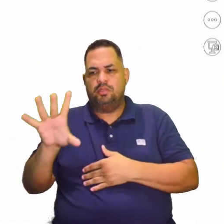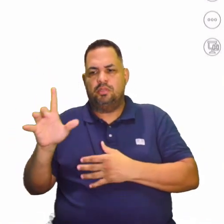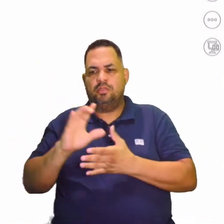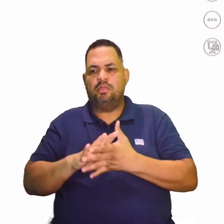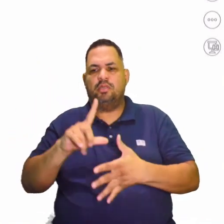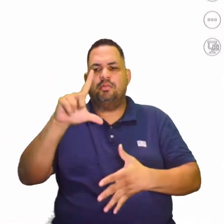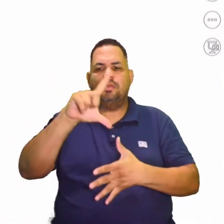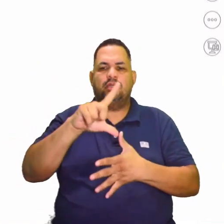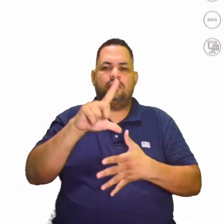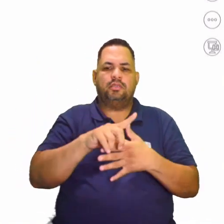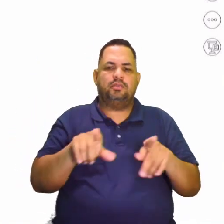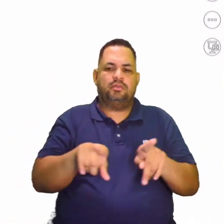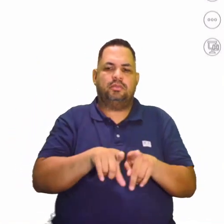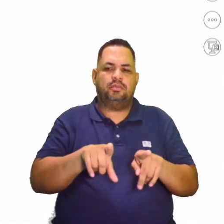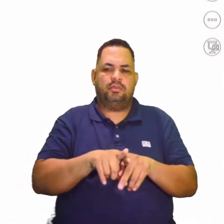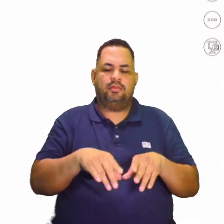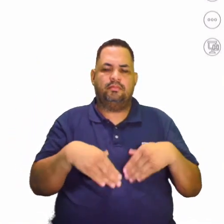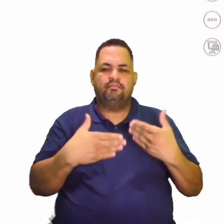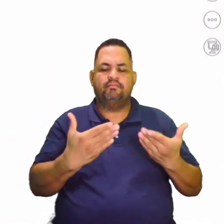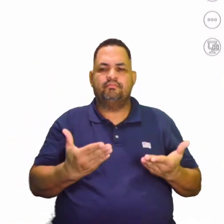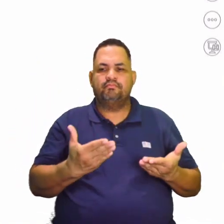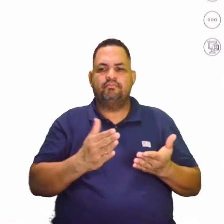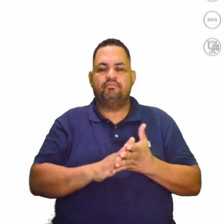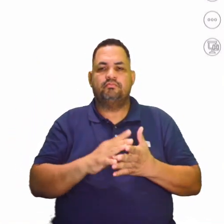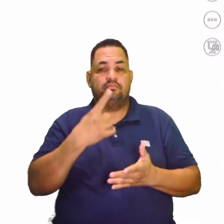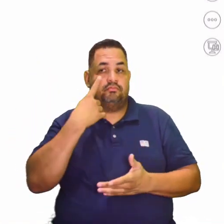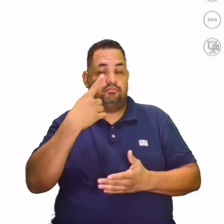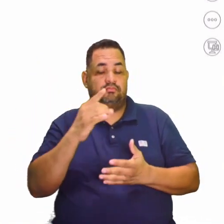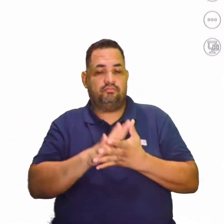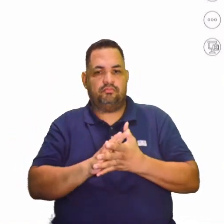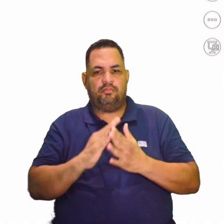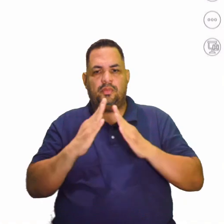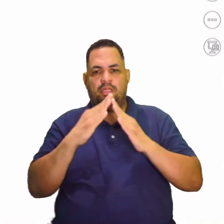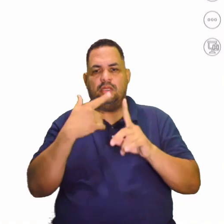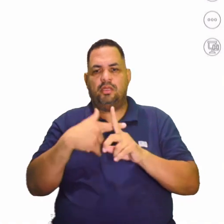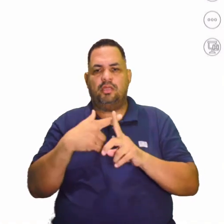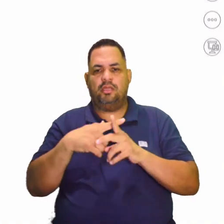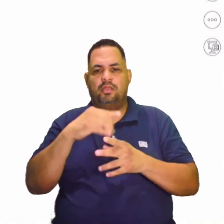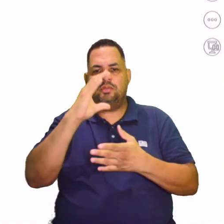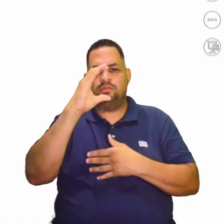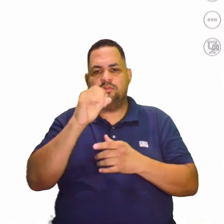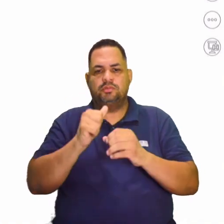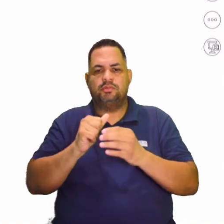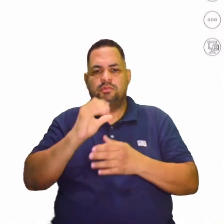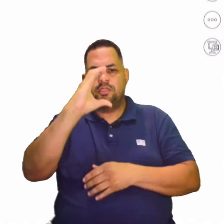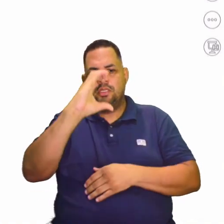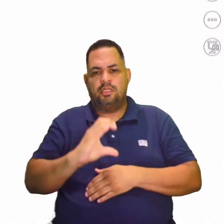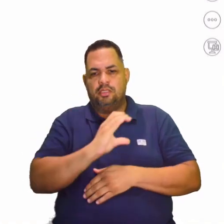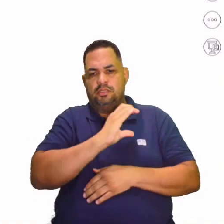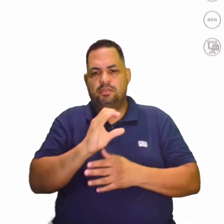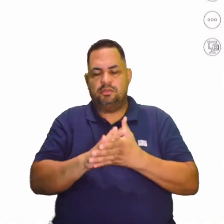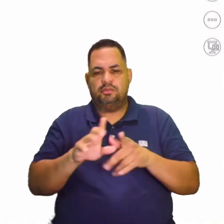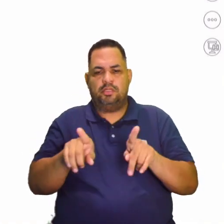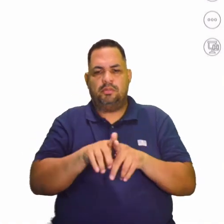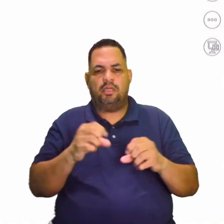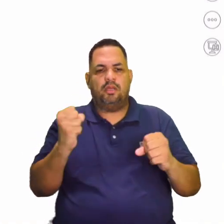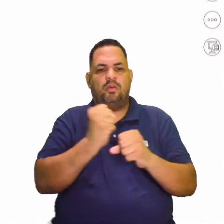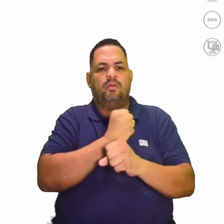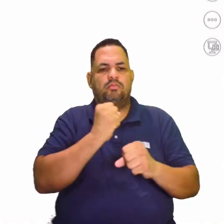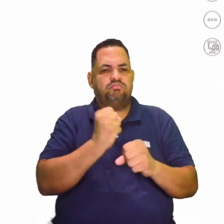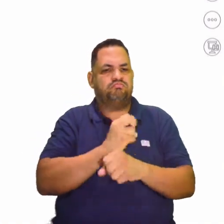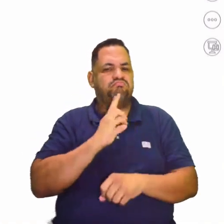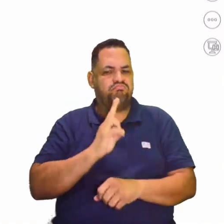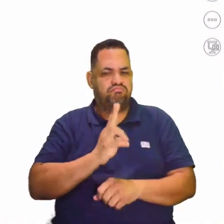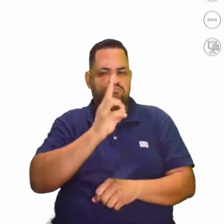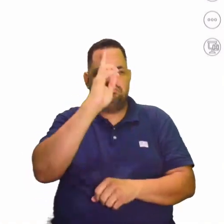na América também, observamos que as igrejas católicas foram construídas também para eternizar.